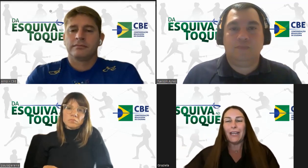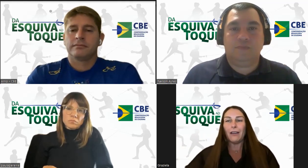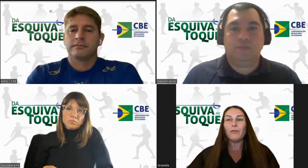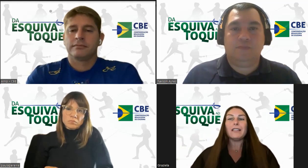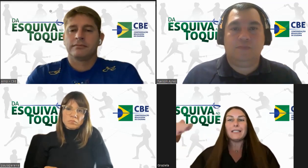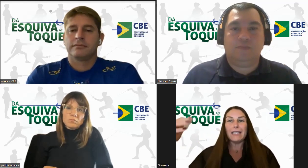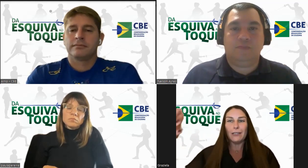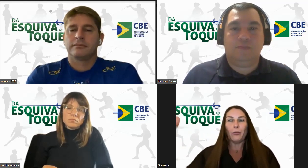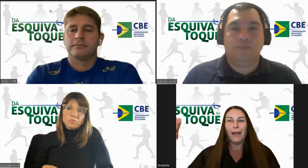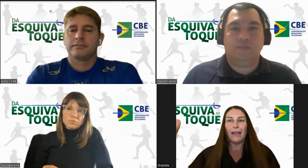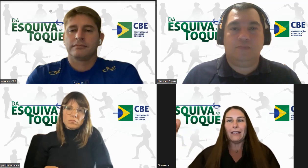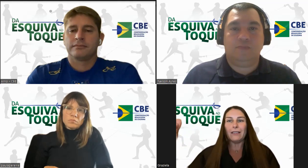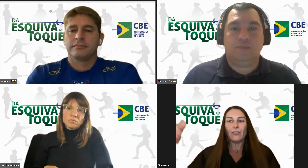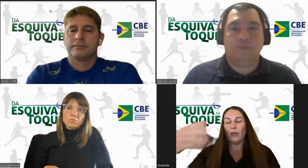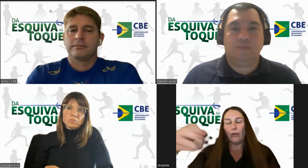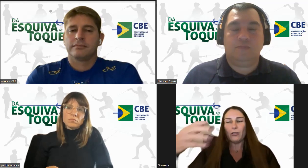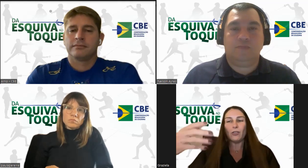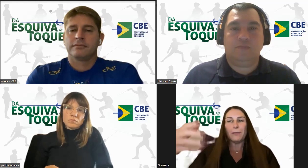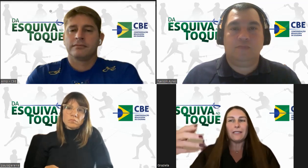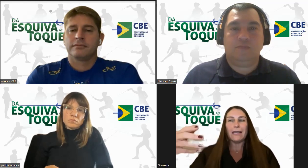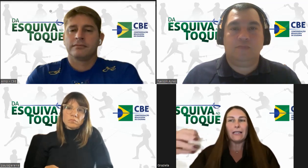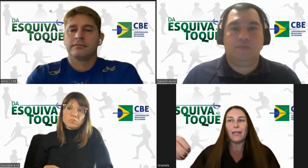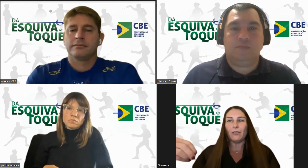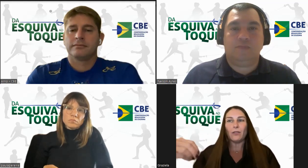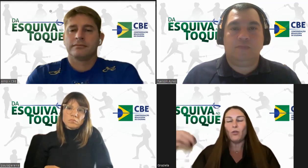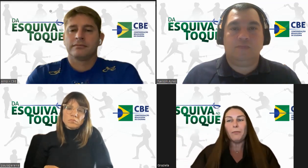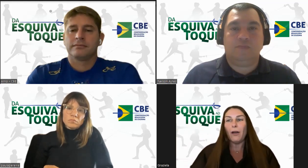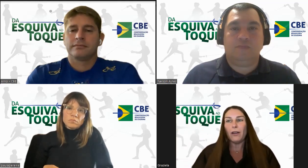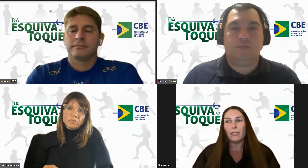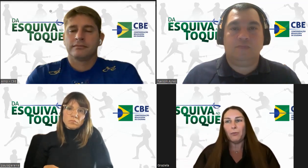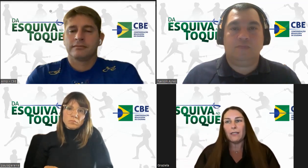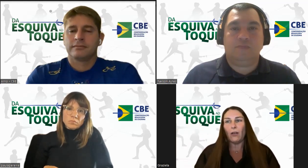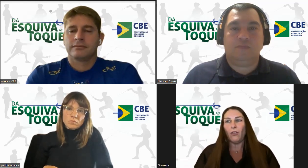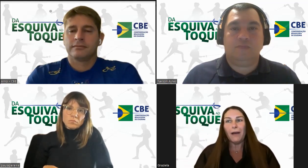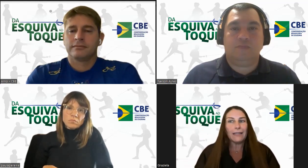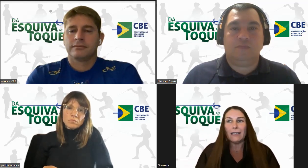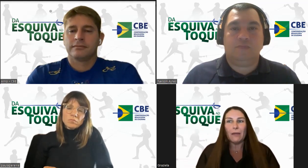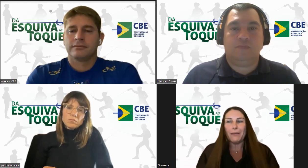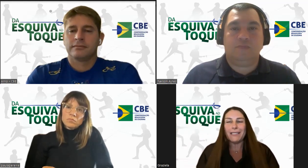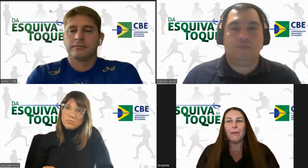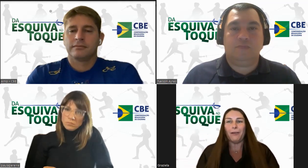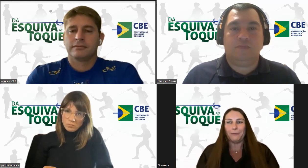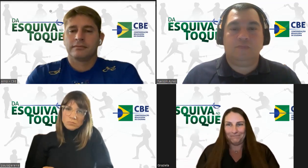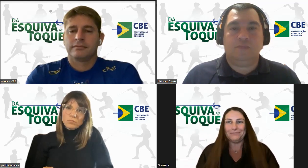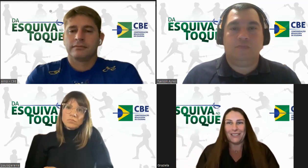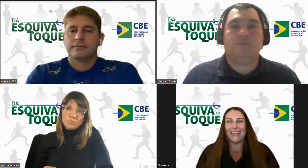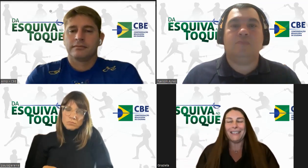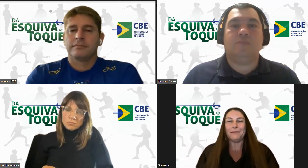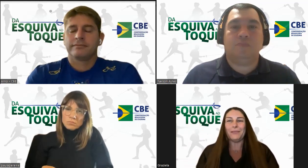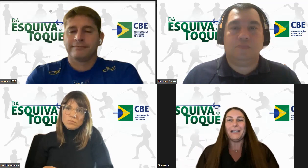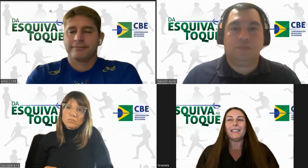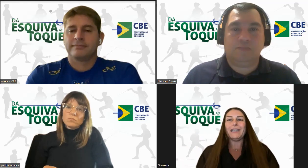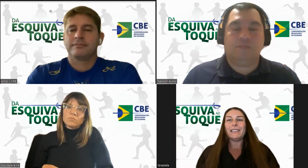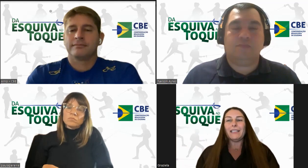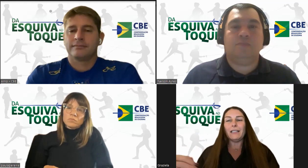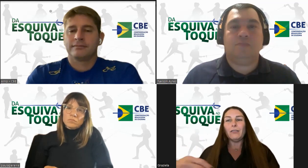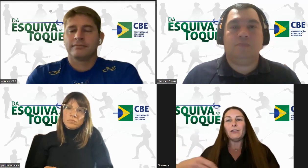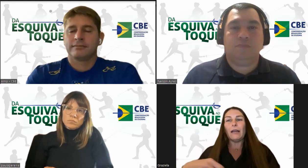cafezão do hotel sempre tomar e consumir esses alimentos e uma hora depois tem combate ele vai passar mal